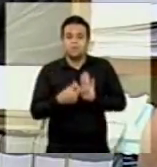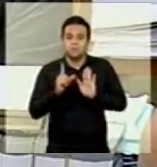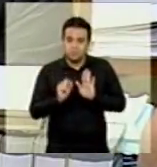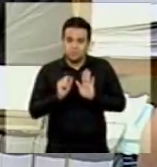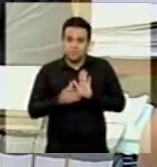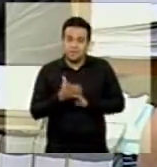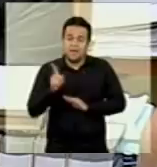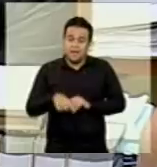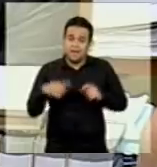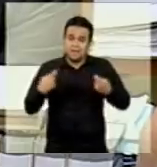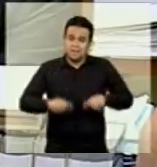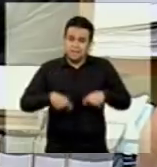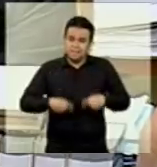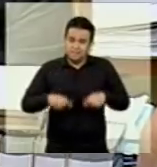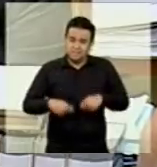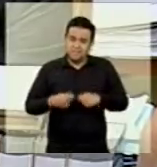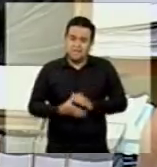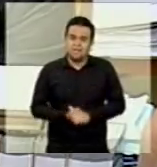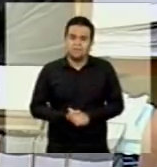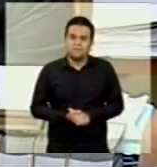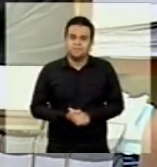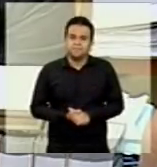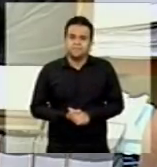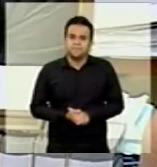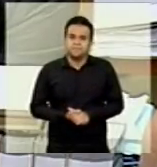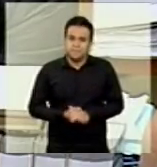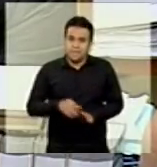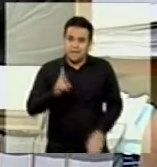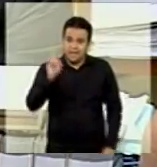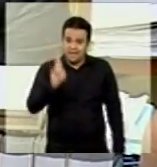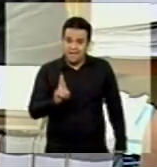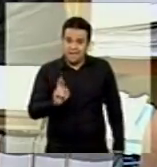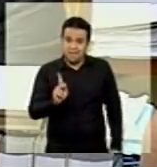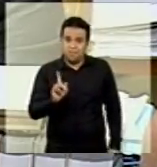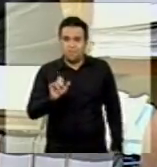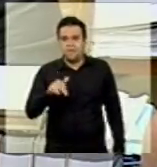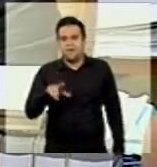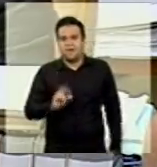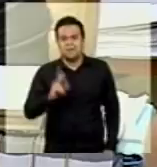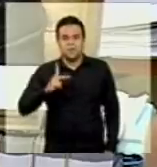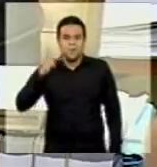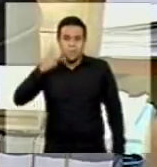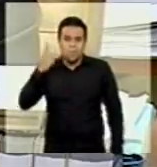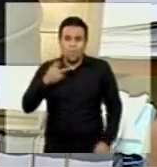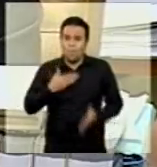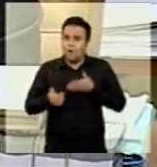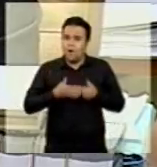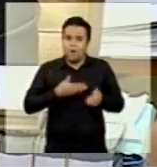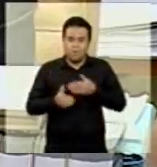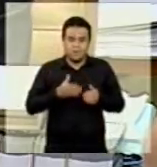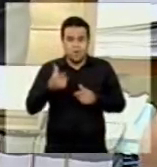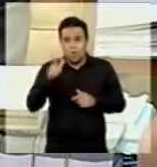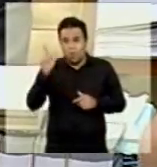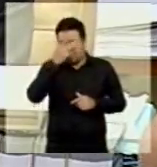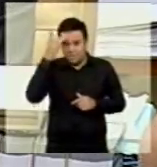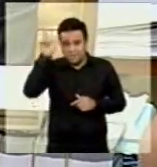decorrência necessária do princípio republicano, que os parlamentares, como qualquer outro